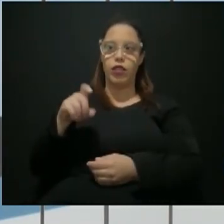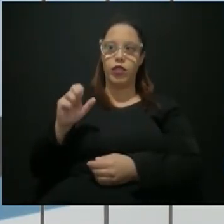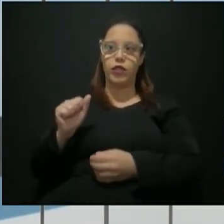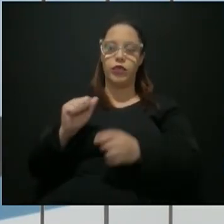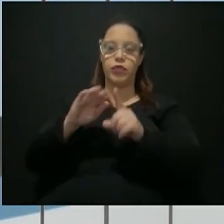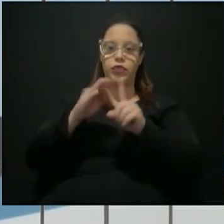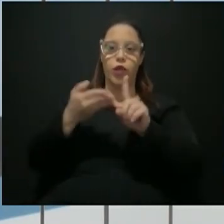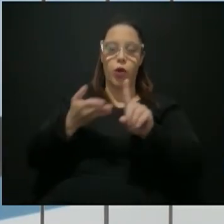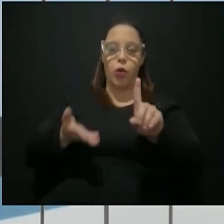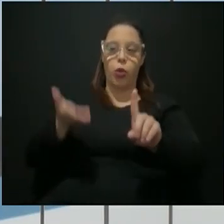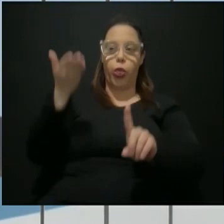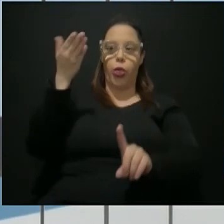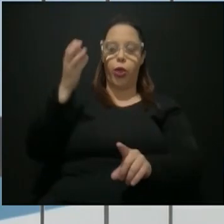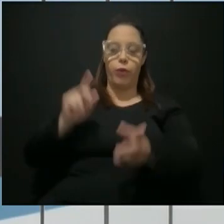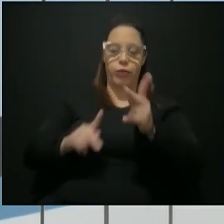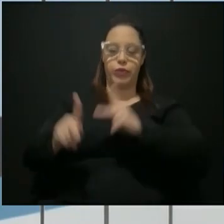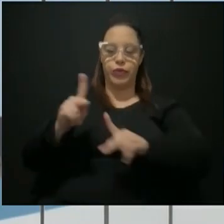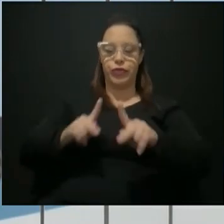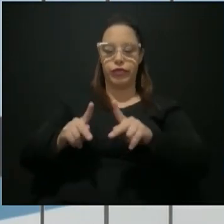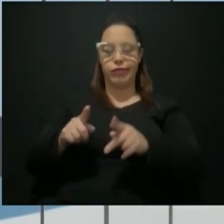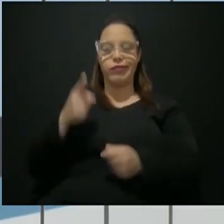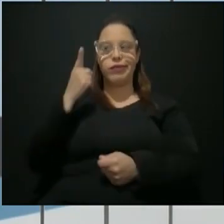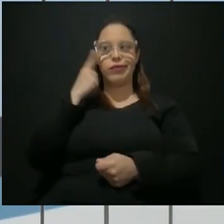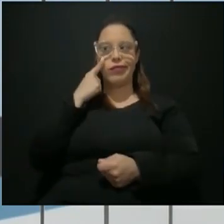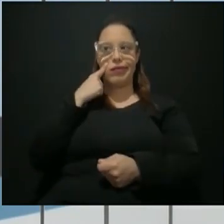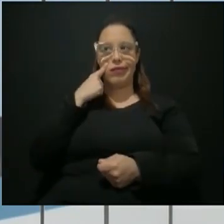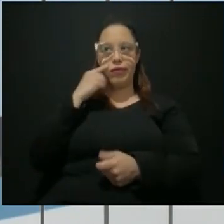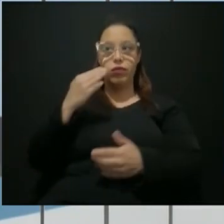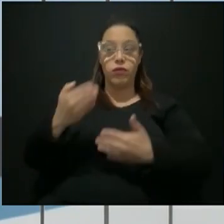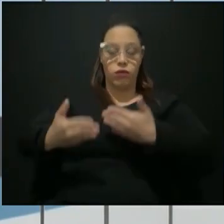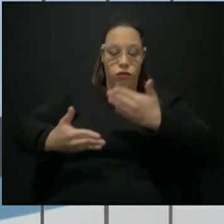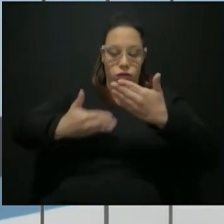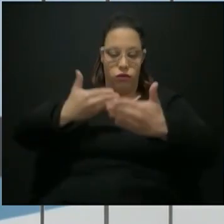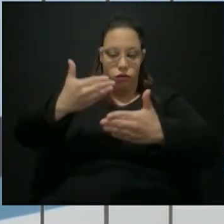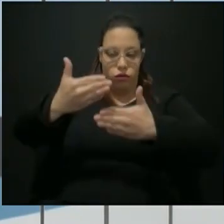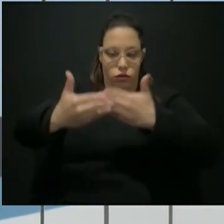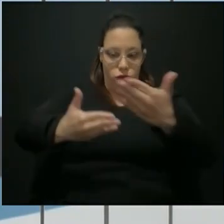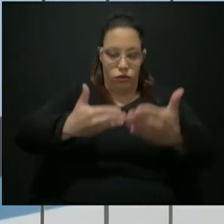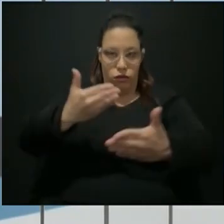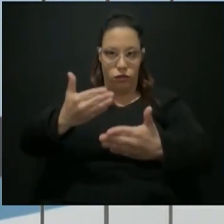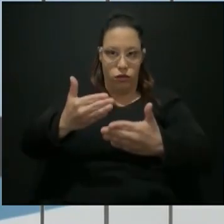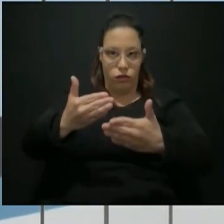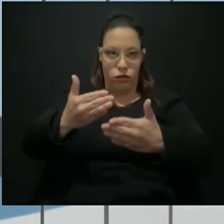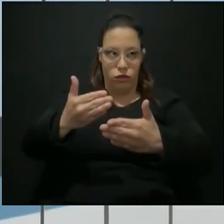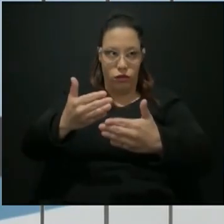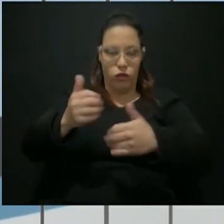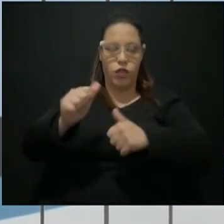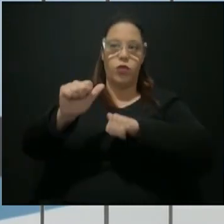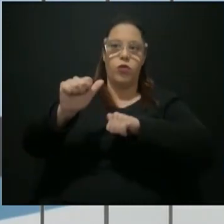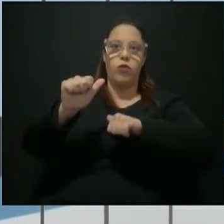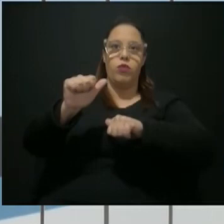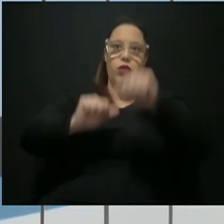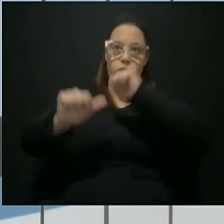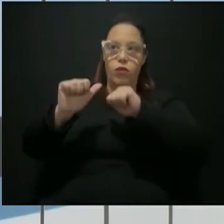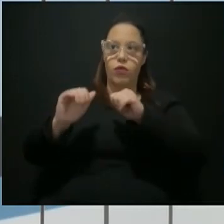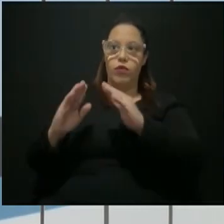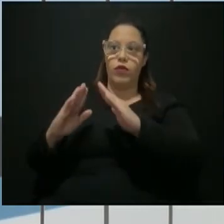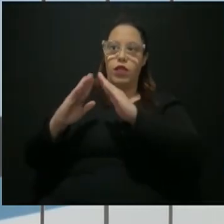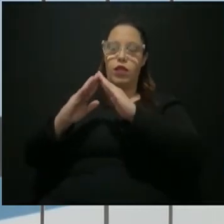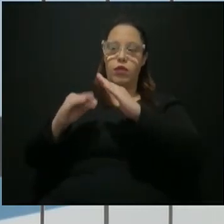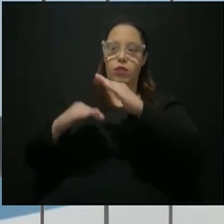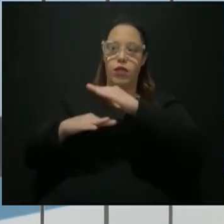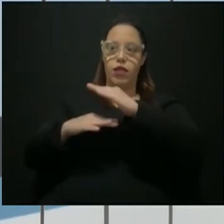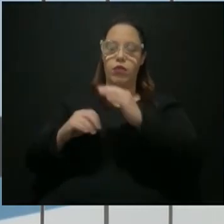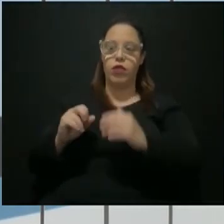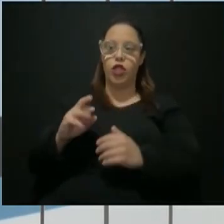população. Então a gente tem uma transição que leva a uma inversão da pirâmide etária. O Brasil, né, como